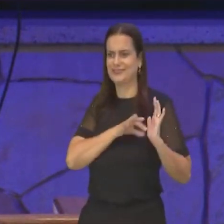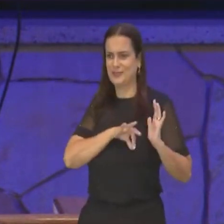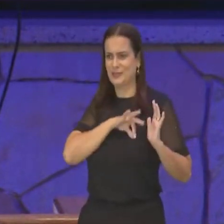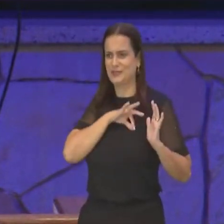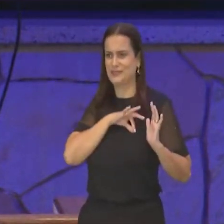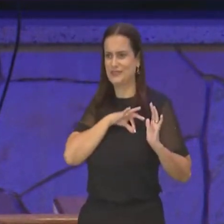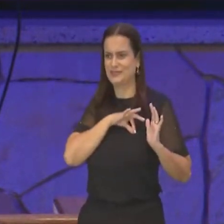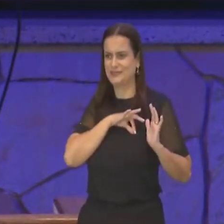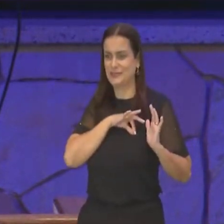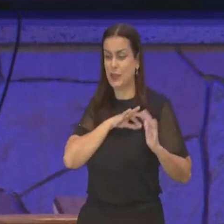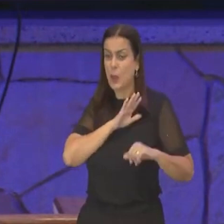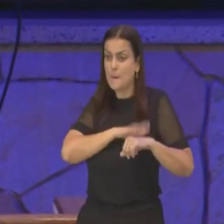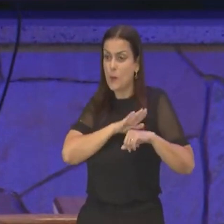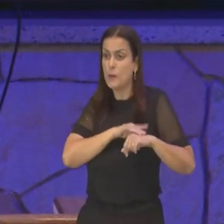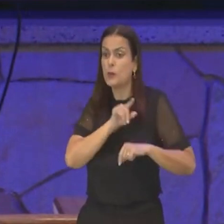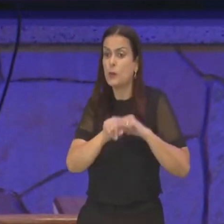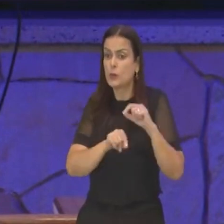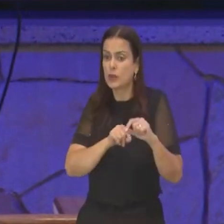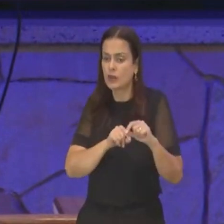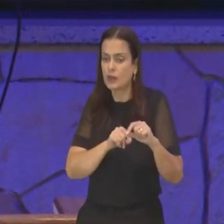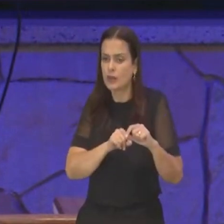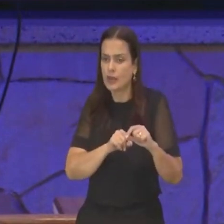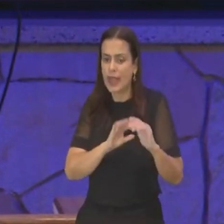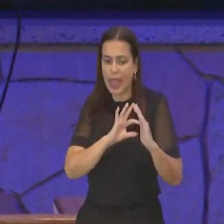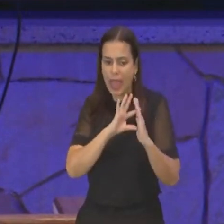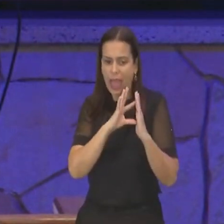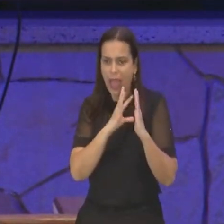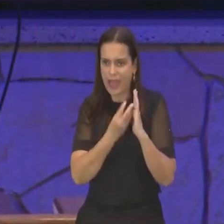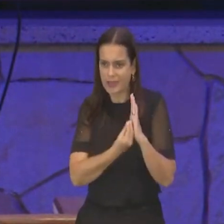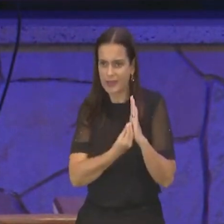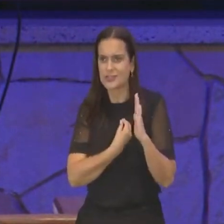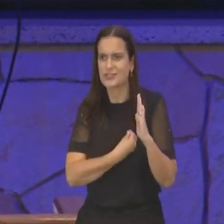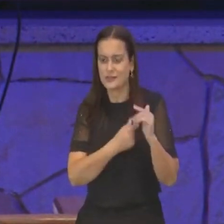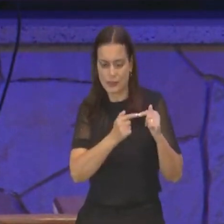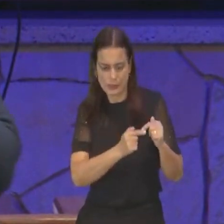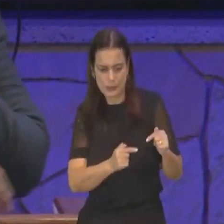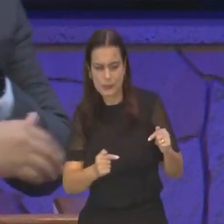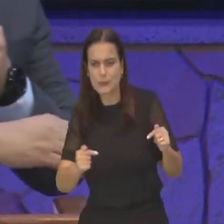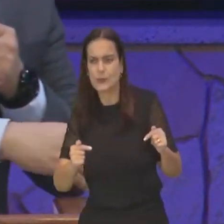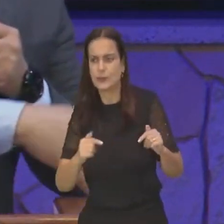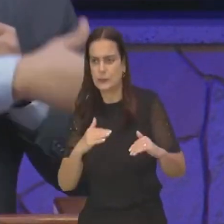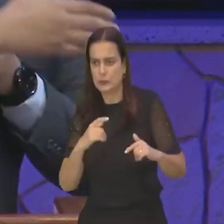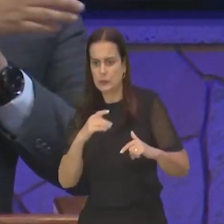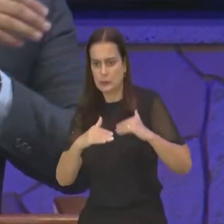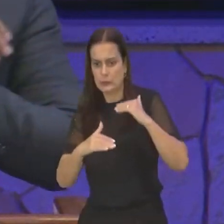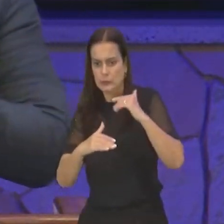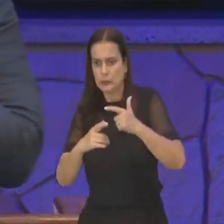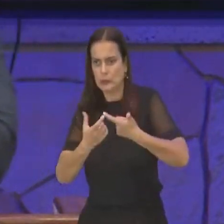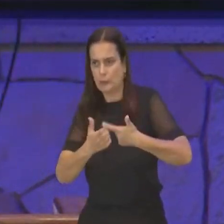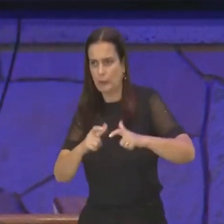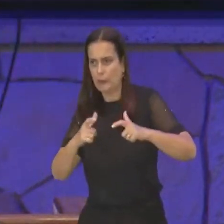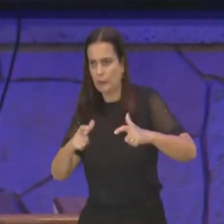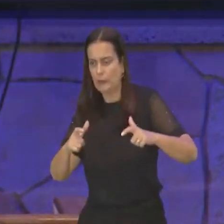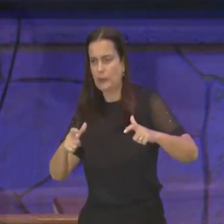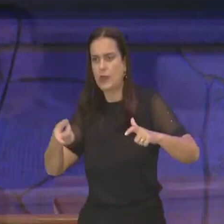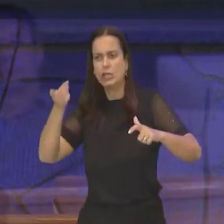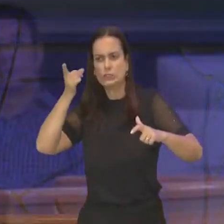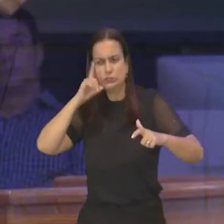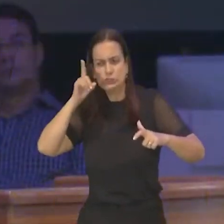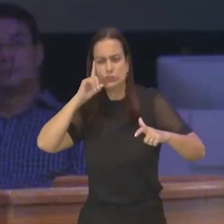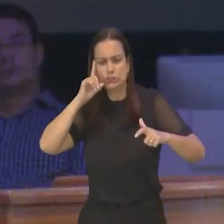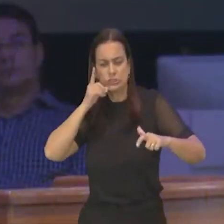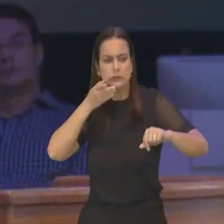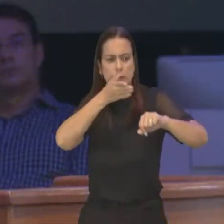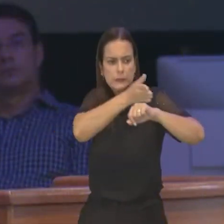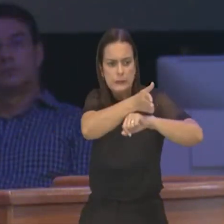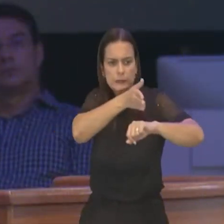Enquanto o quê? Enquanto a igreja vivia durante a semana, enquanto a igreja no dia a dia, de casa